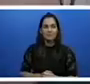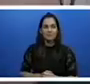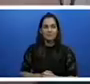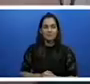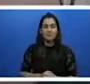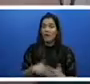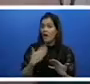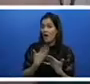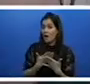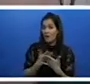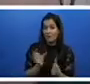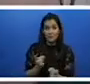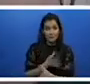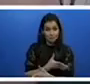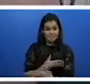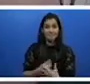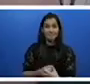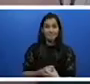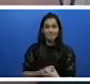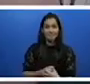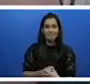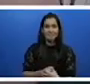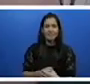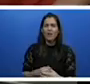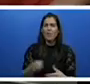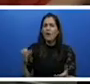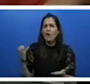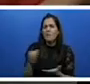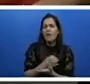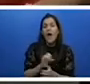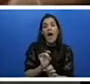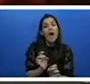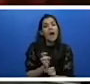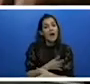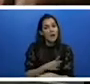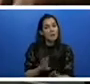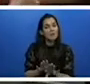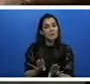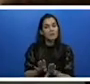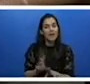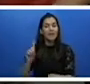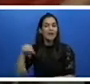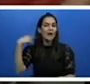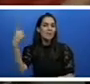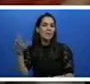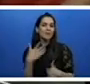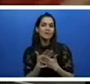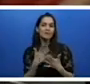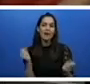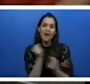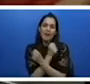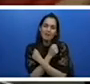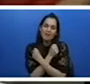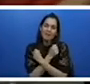Pessoal, a aula acaba por aqui, esse capítulo se encerra aqui. Até a próxima aula, um grande abraço para vocês.